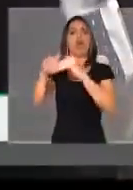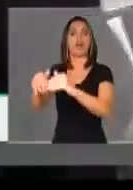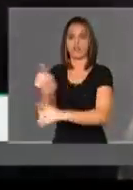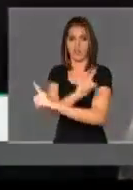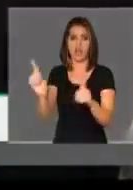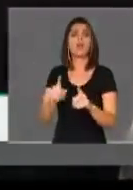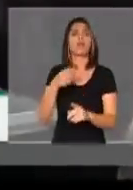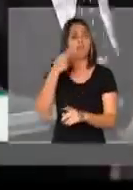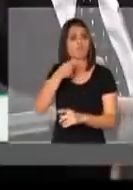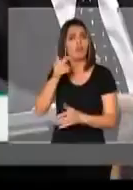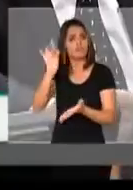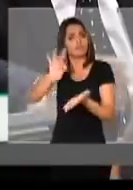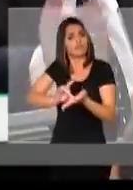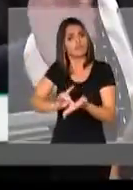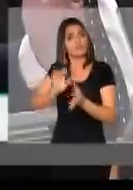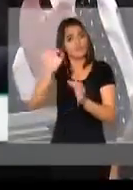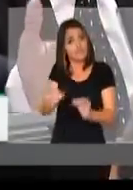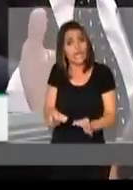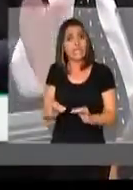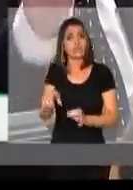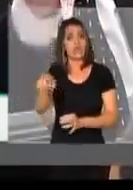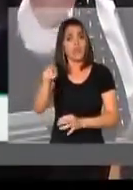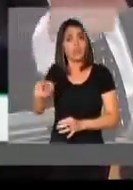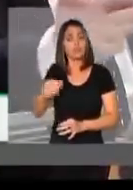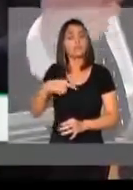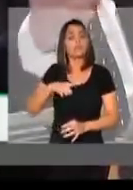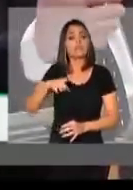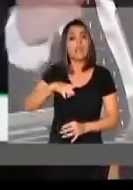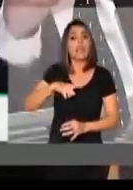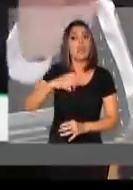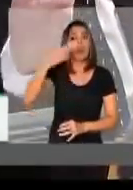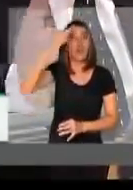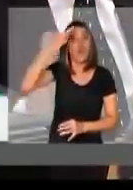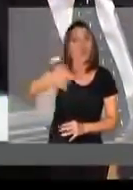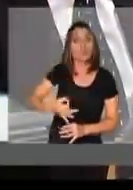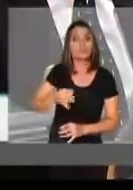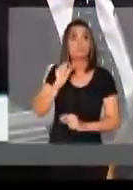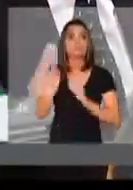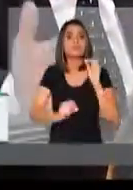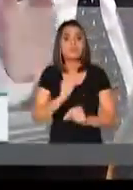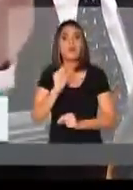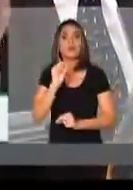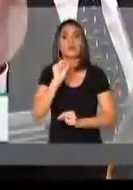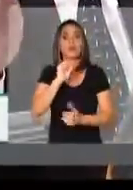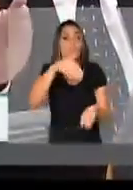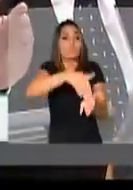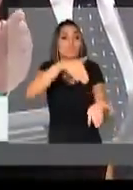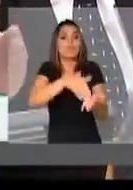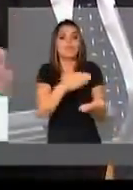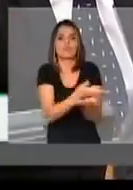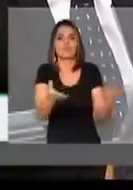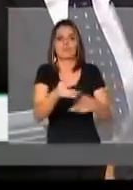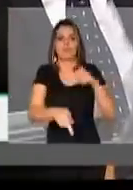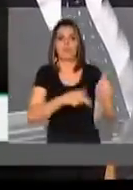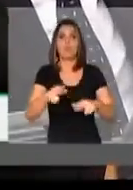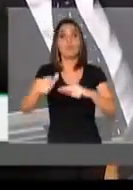concepção de Estado mínimo. E, evidentemente, isso está na raiz do debate da Previdência. Só que,